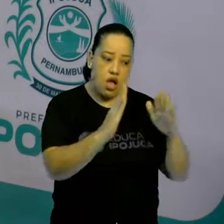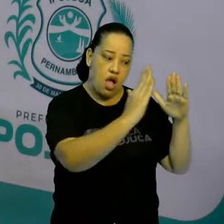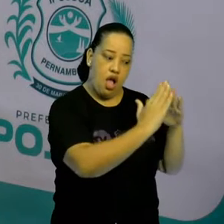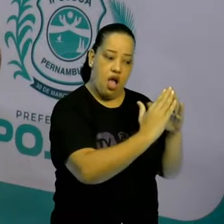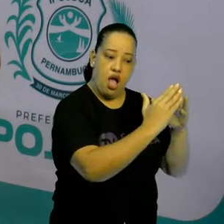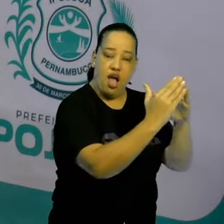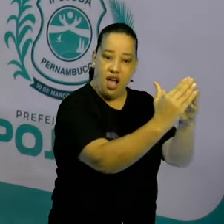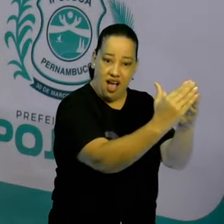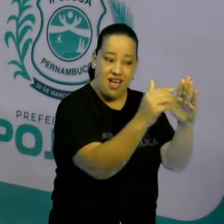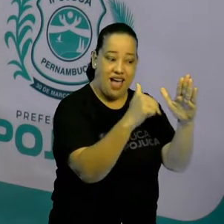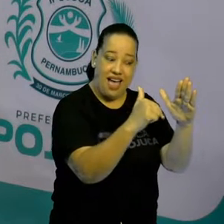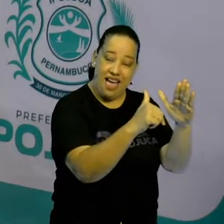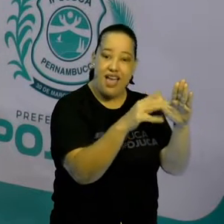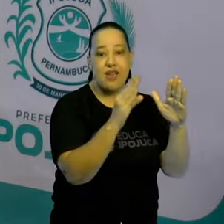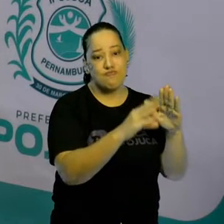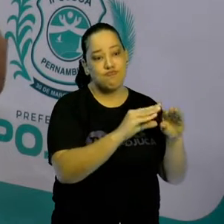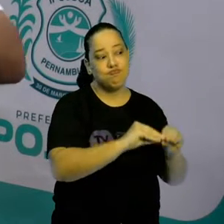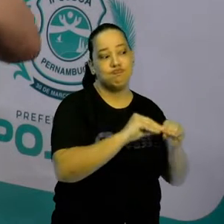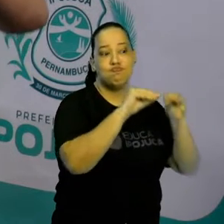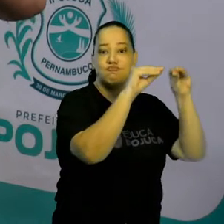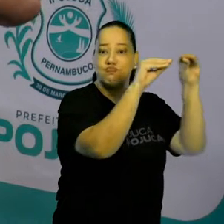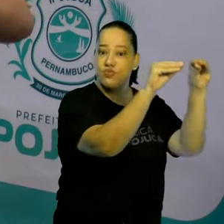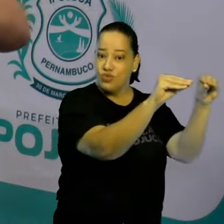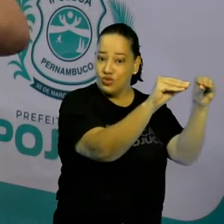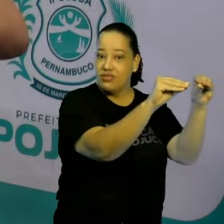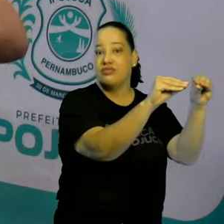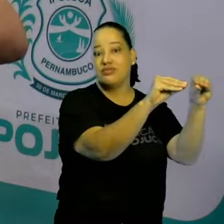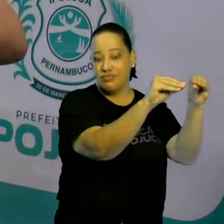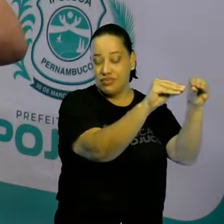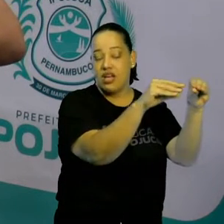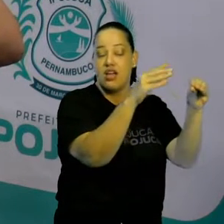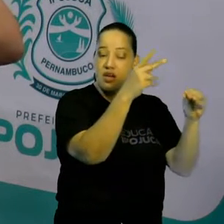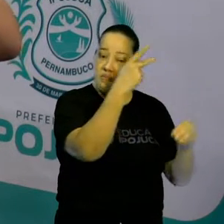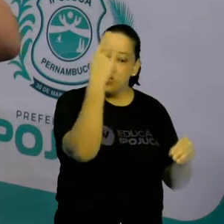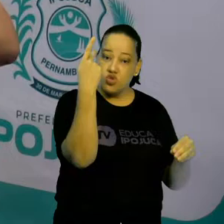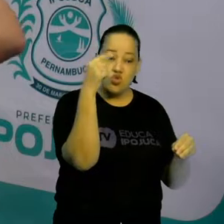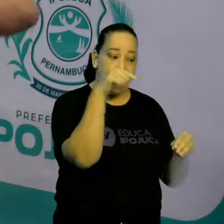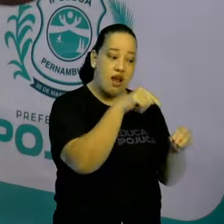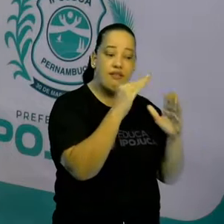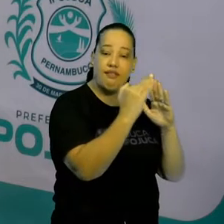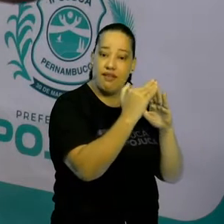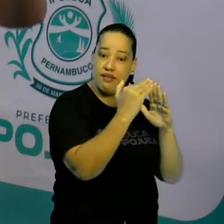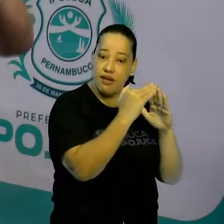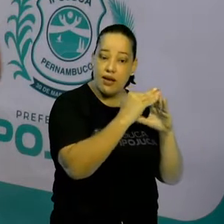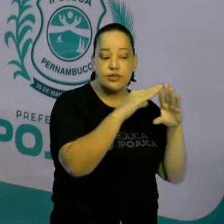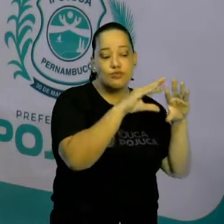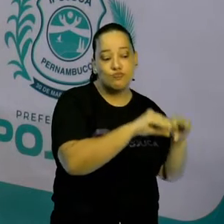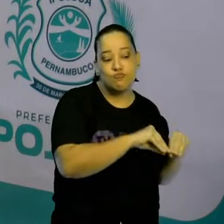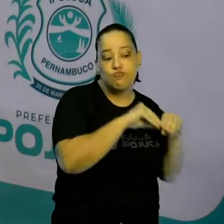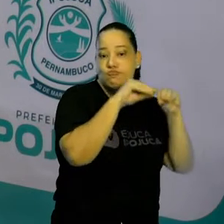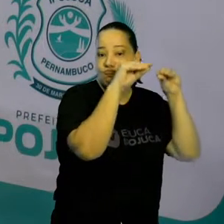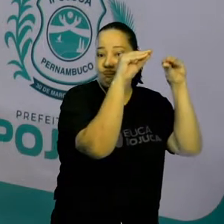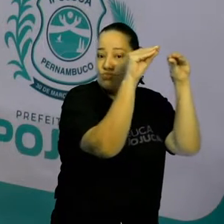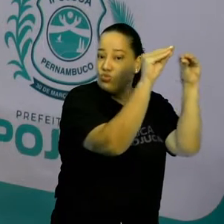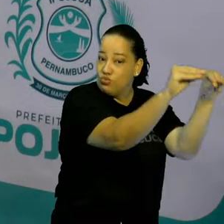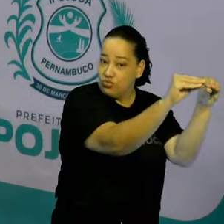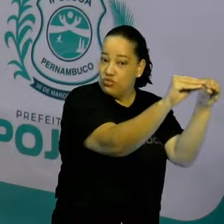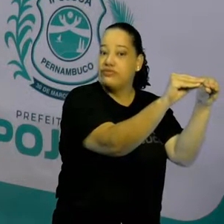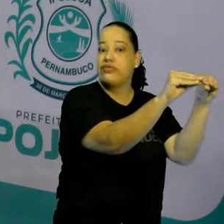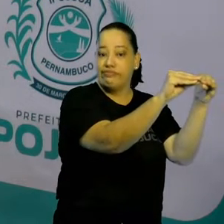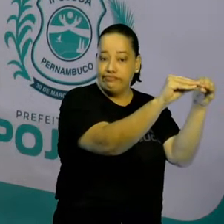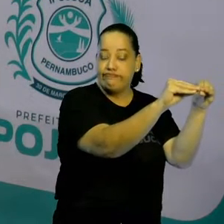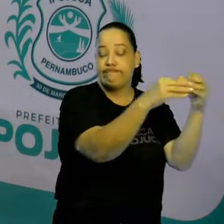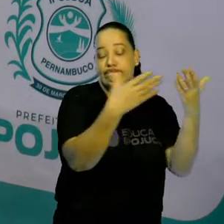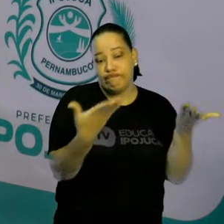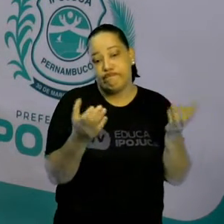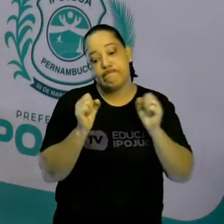uma desapropriação, ou seja, eu vou ter que tirar as pessoas que moram ali para colocar em outro